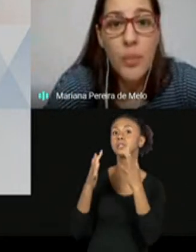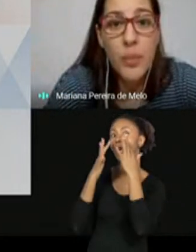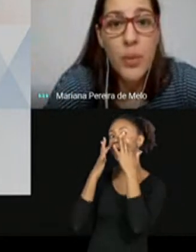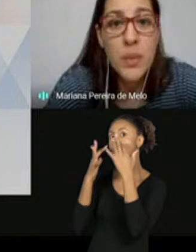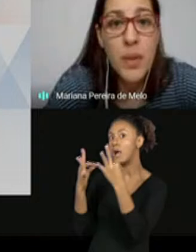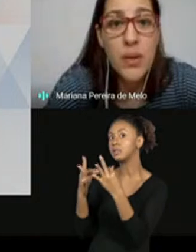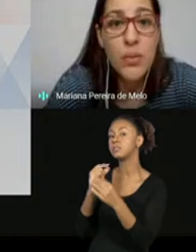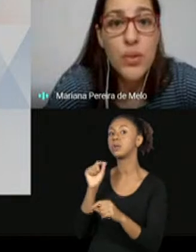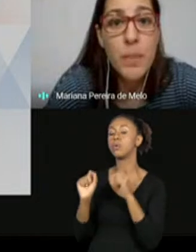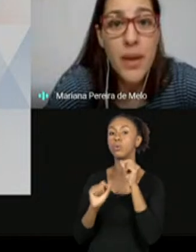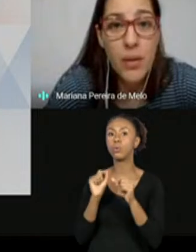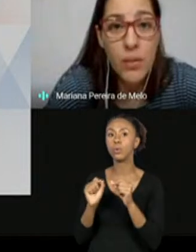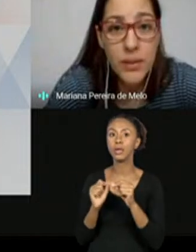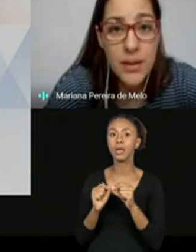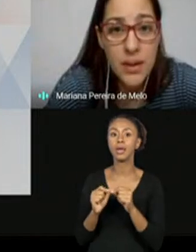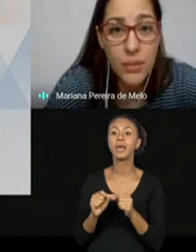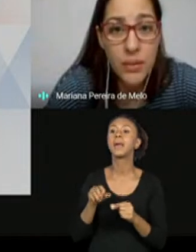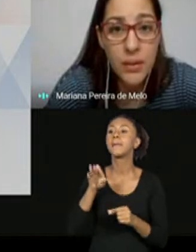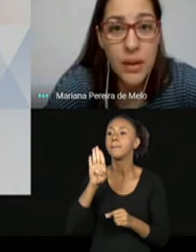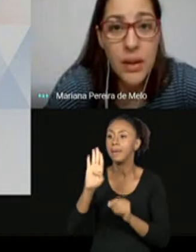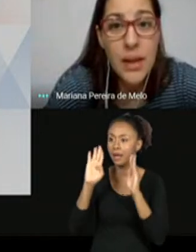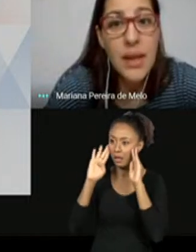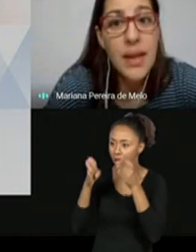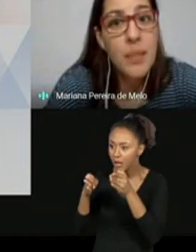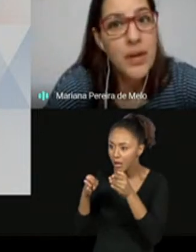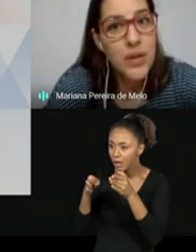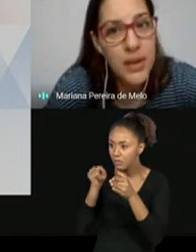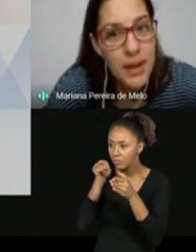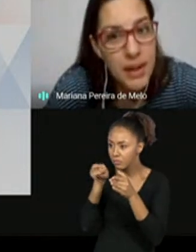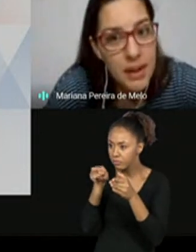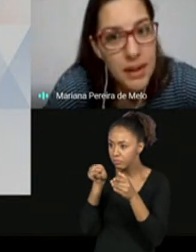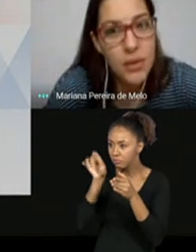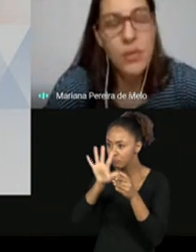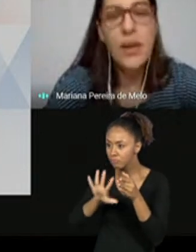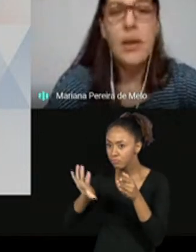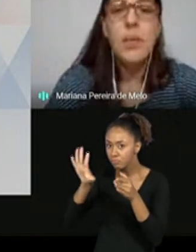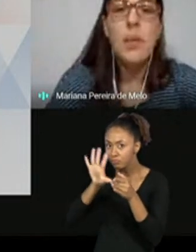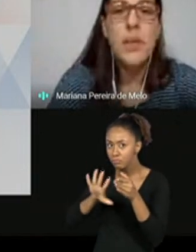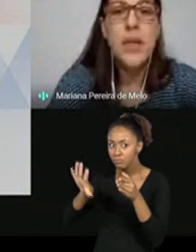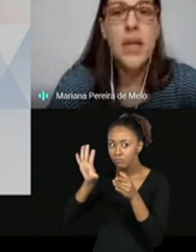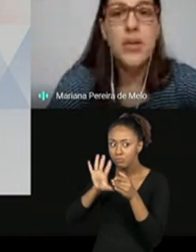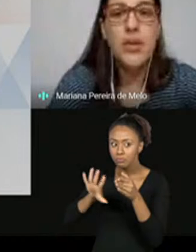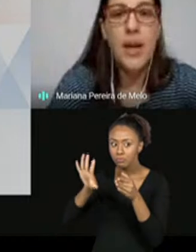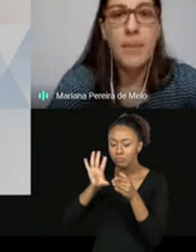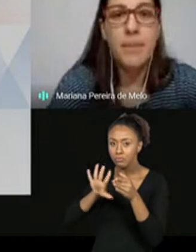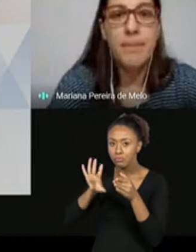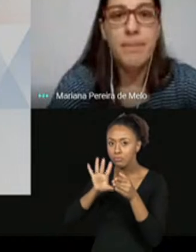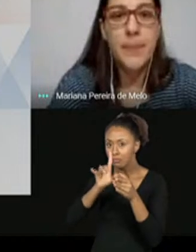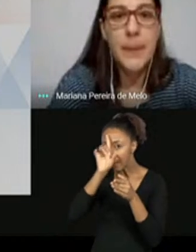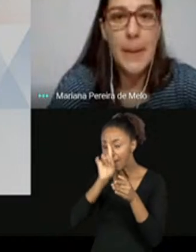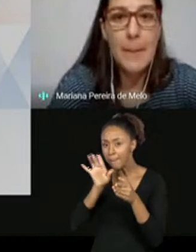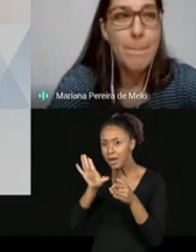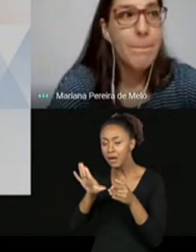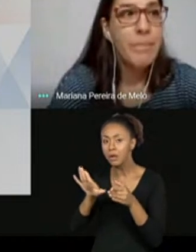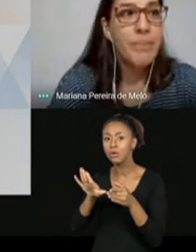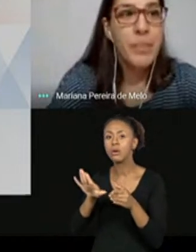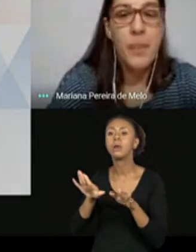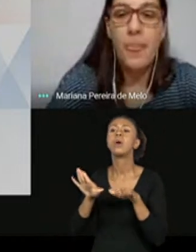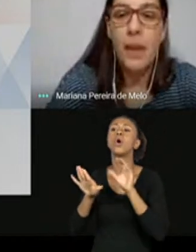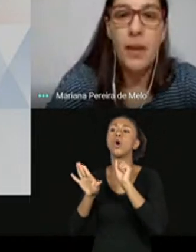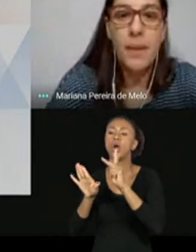só para o espaço onde B aconteceu. E, a partir daí, calcular a probabilidade de A, tá?